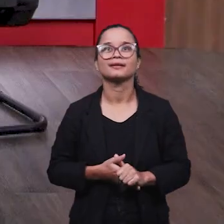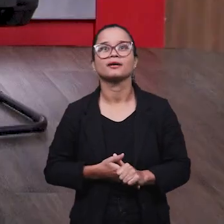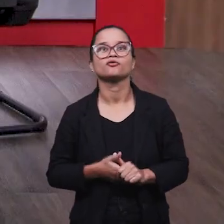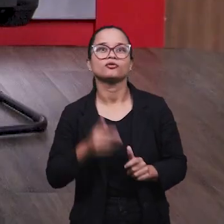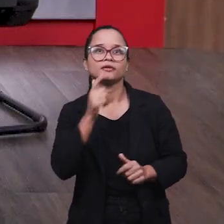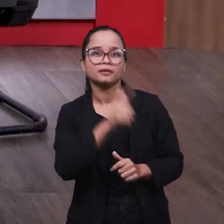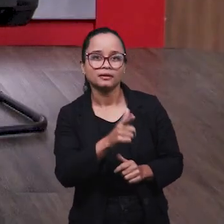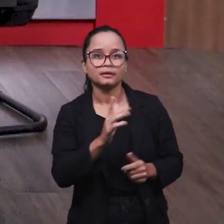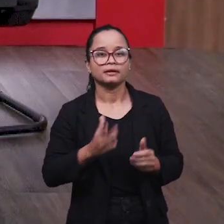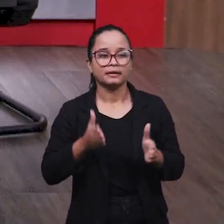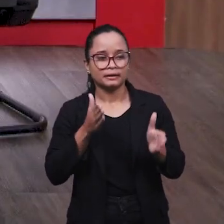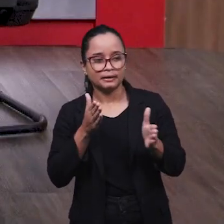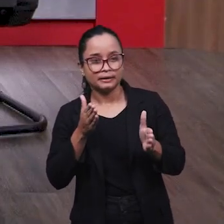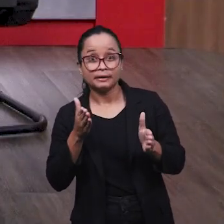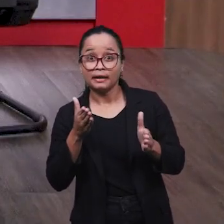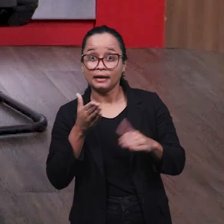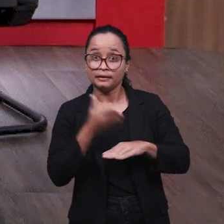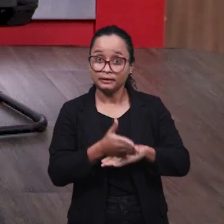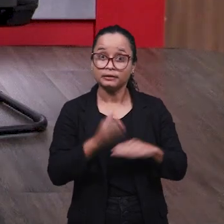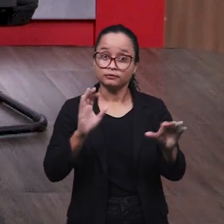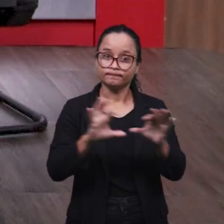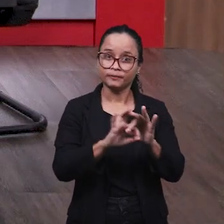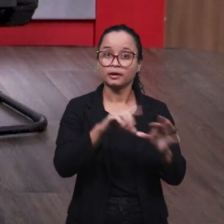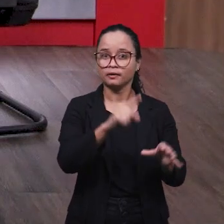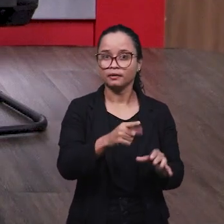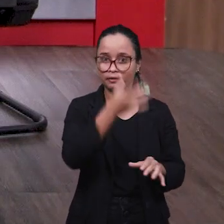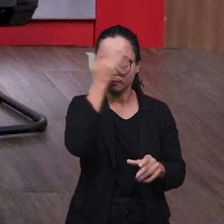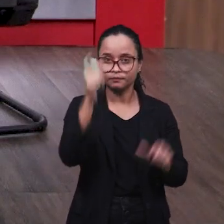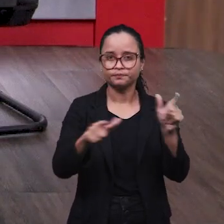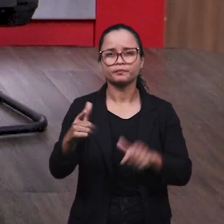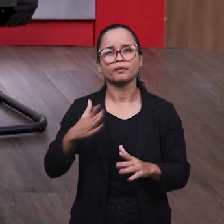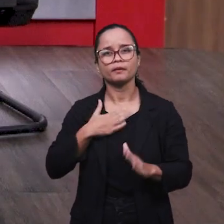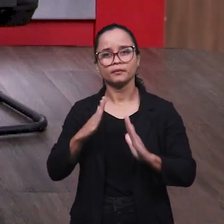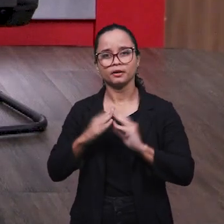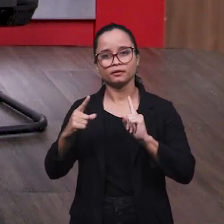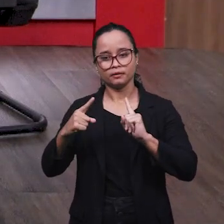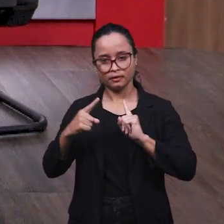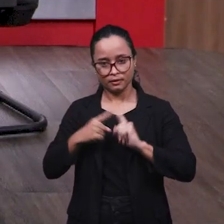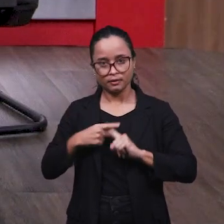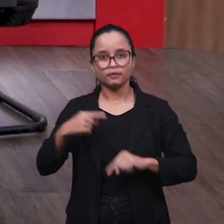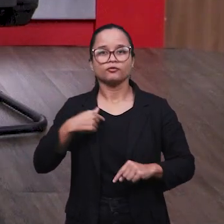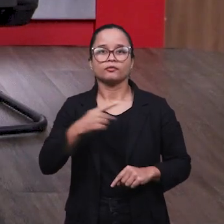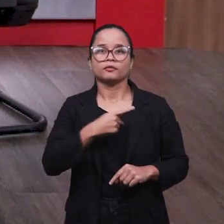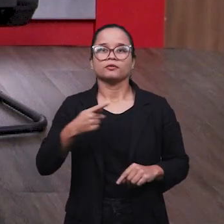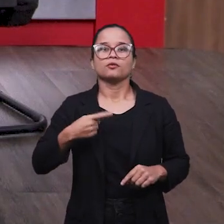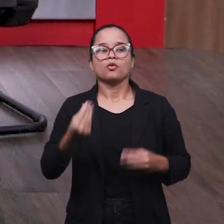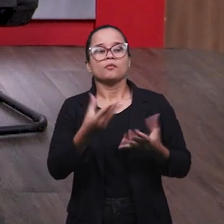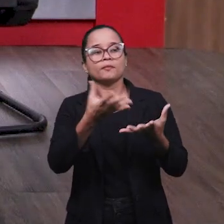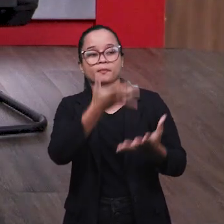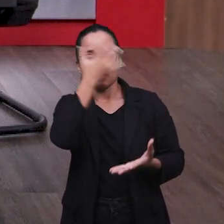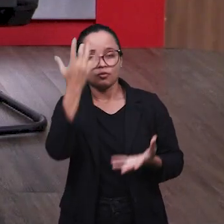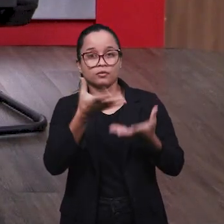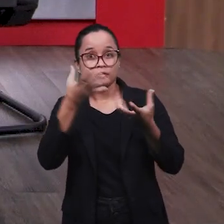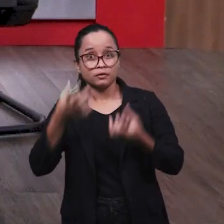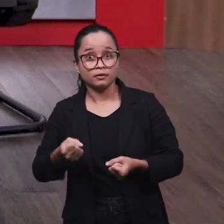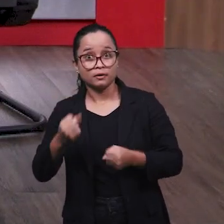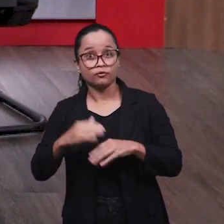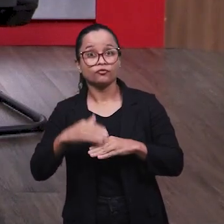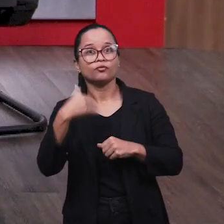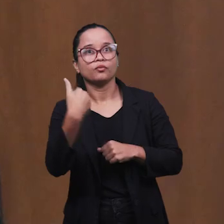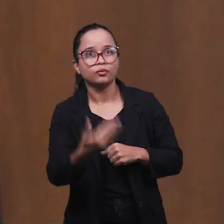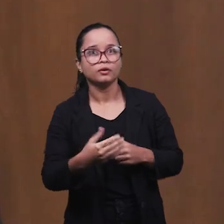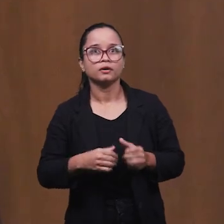Eu não tinha, por exemplo, dentro da minha igreja, da igreja que eu era pastor, pessoas capazes de recebê-los. Mas eu trazia de fora